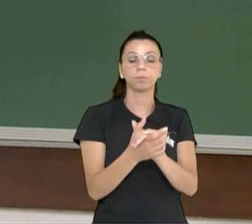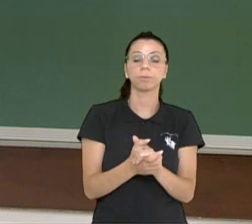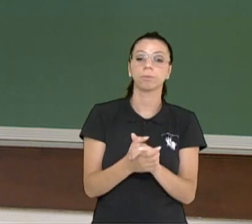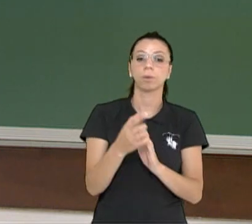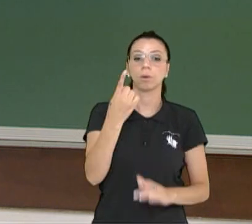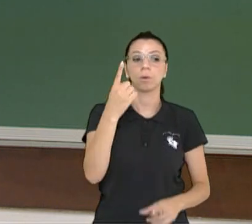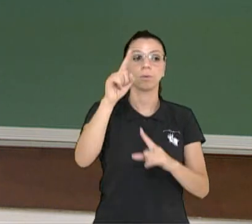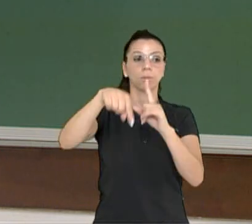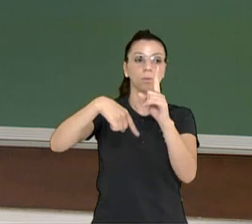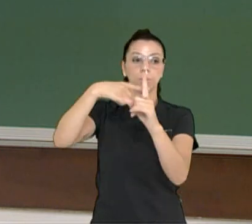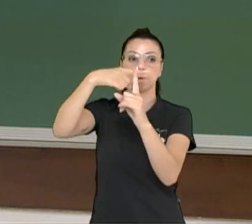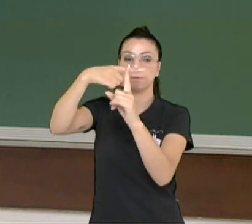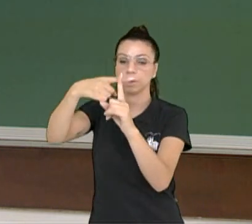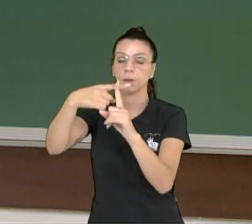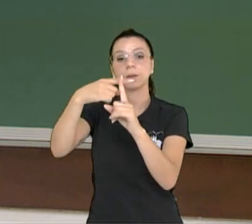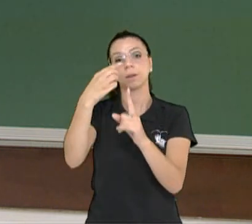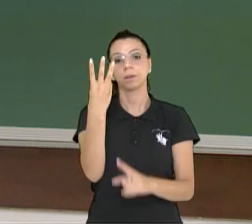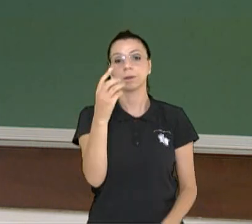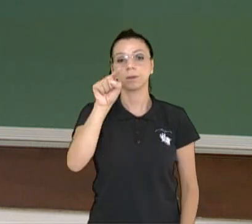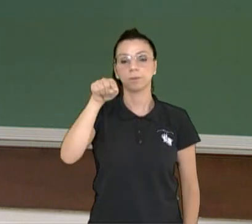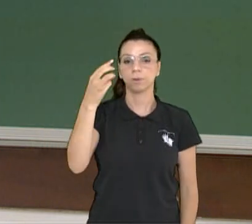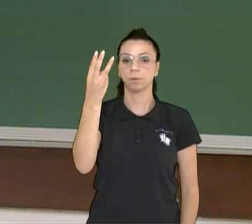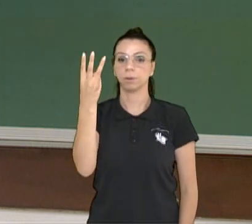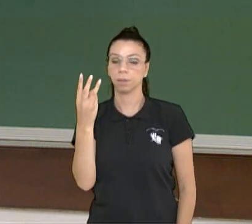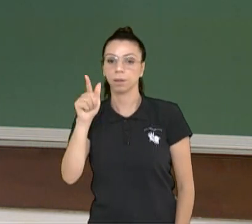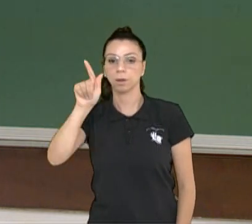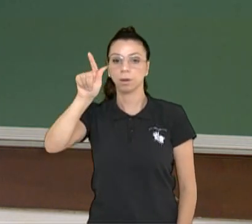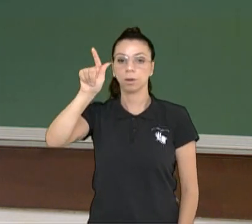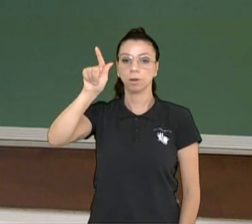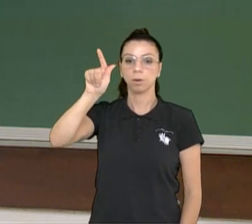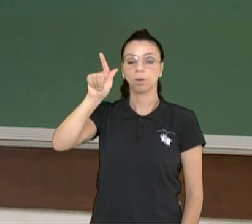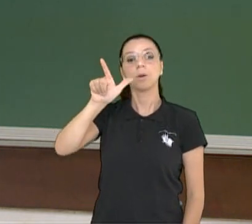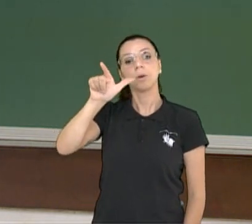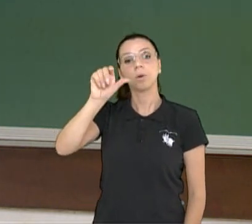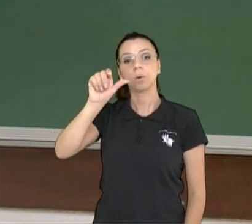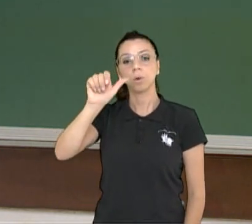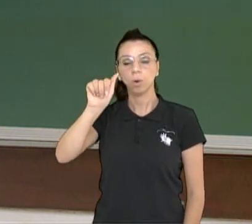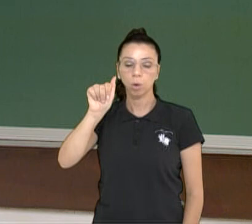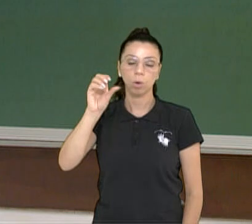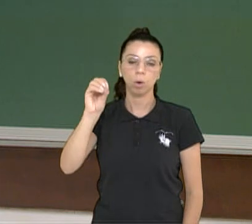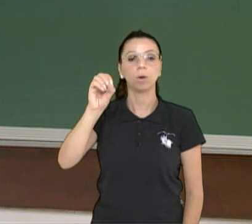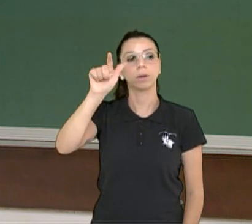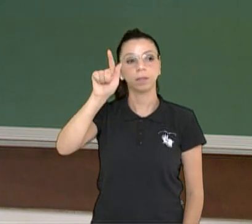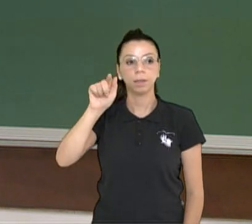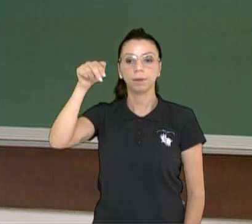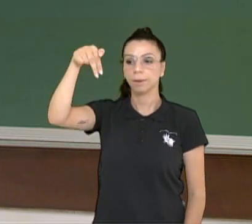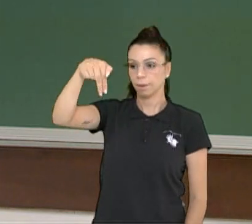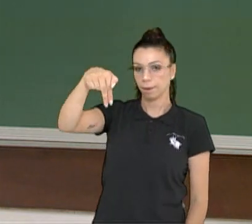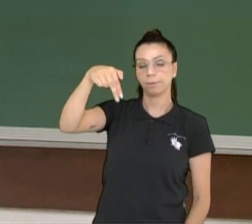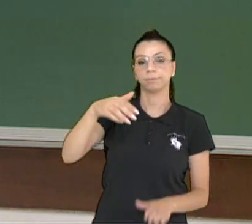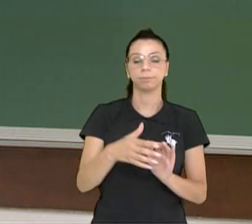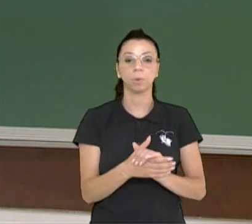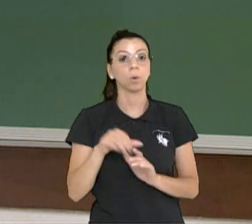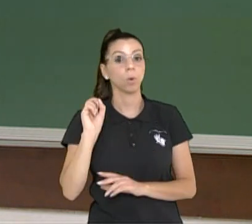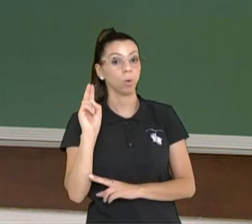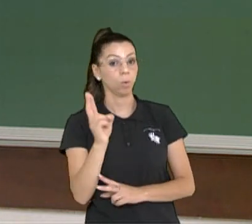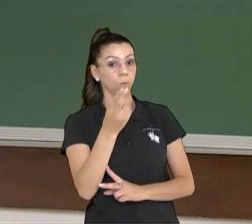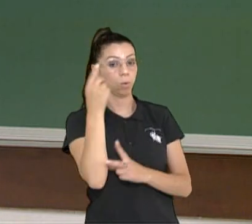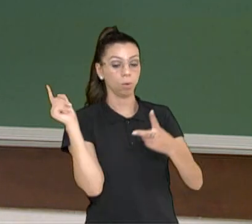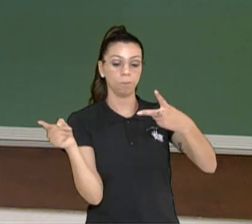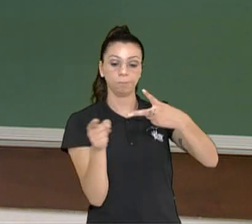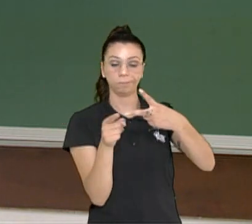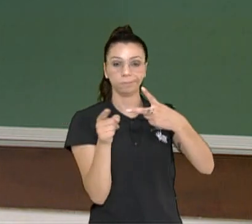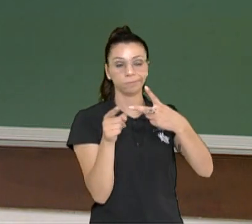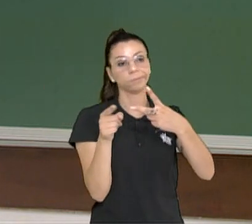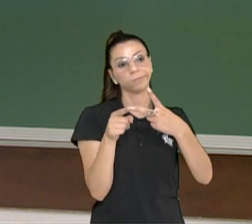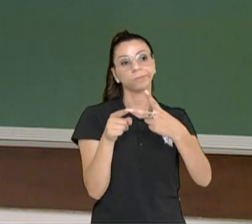uma vez mais 3,3 o logaritmo de n, n o número de elementos da amostra. Ou você calcula a raiz